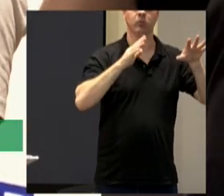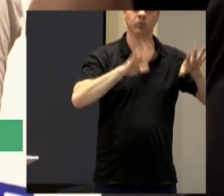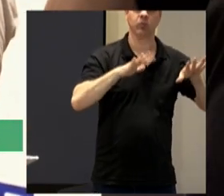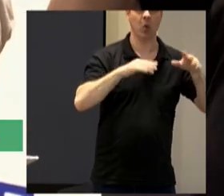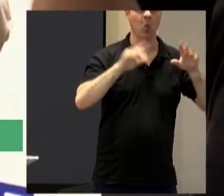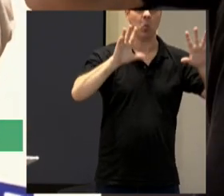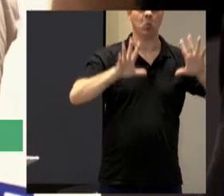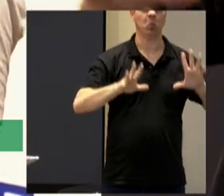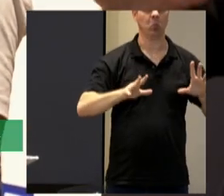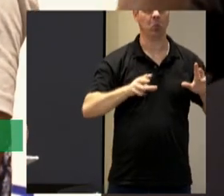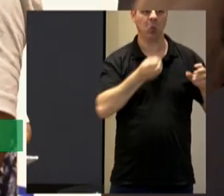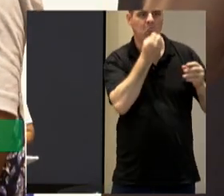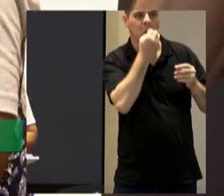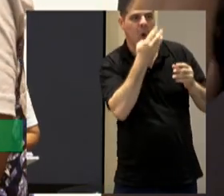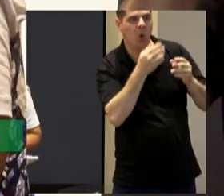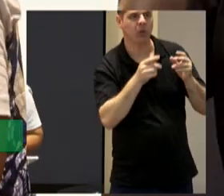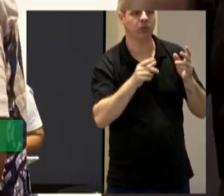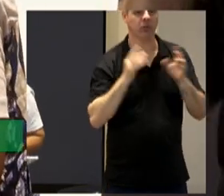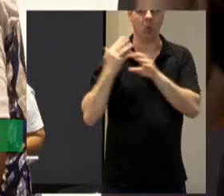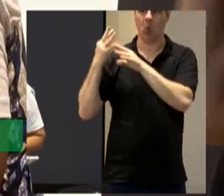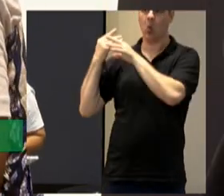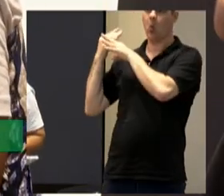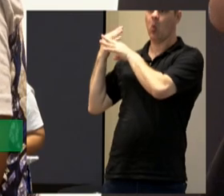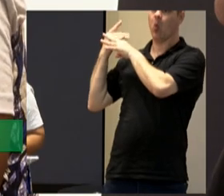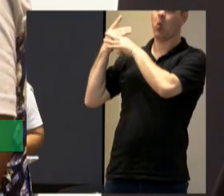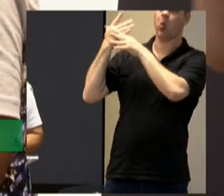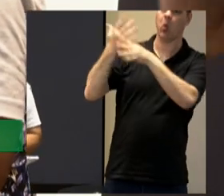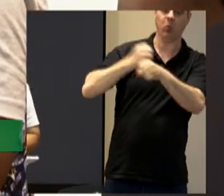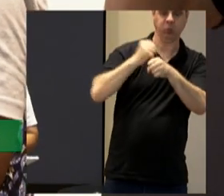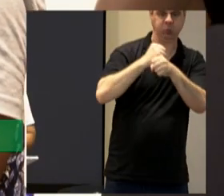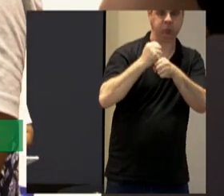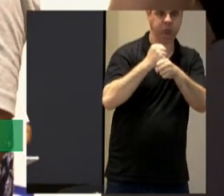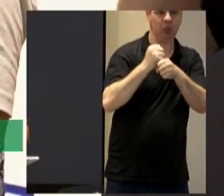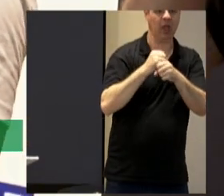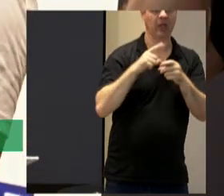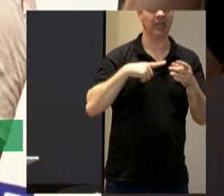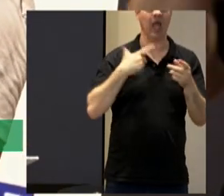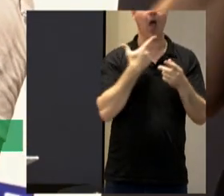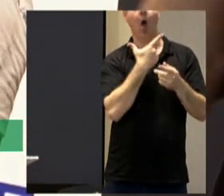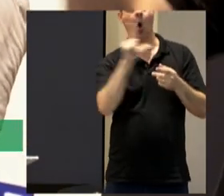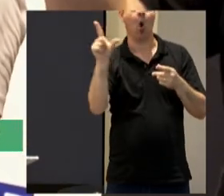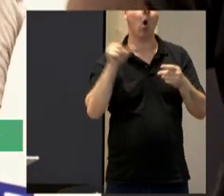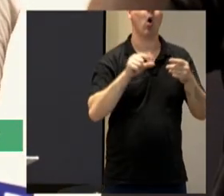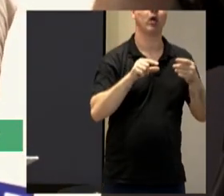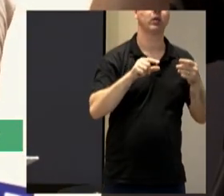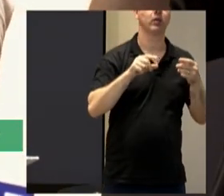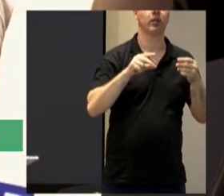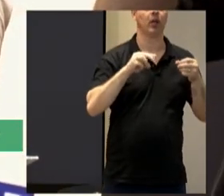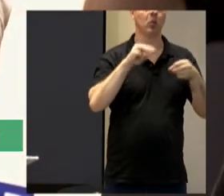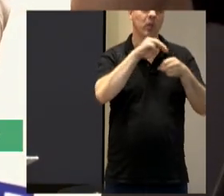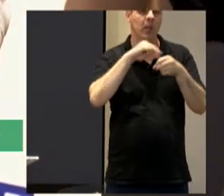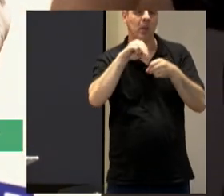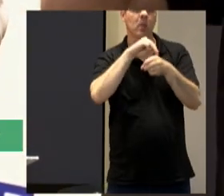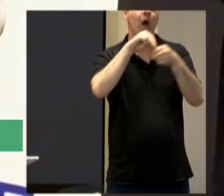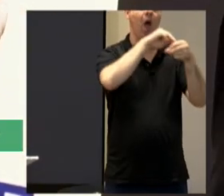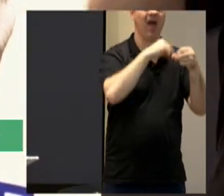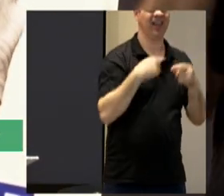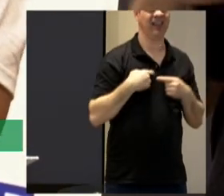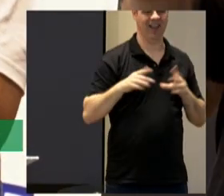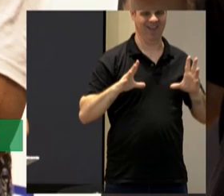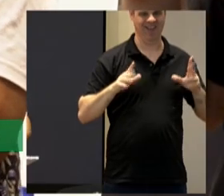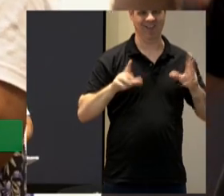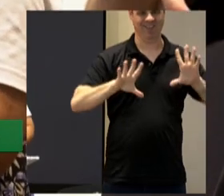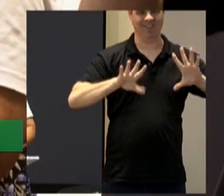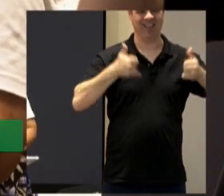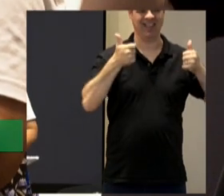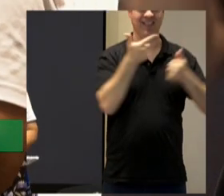a rede realiza durante todos os anos. Muitas redes fazem eventos no dia 20 sem terem se